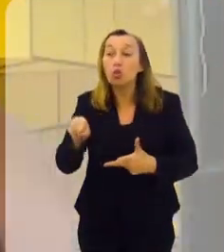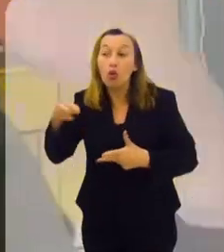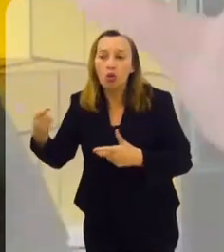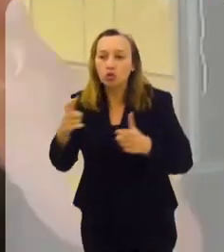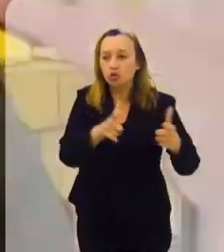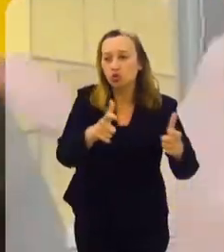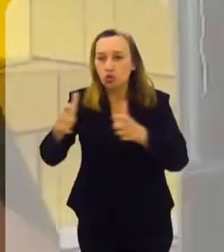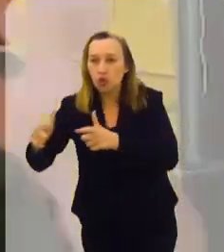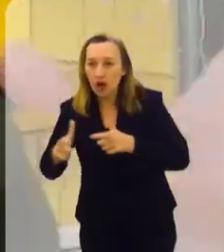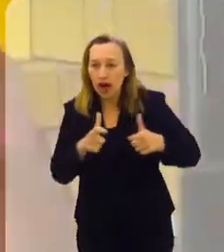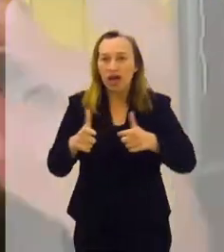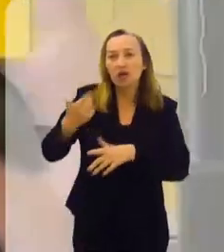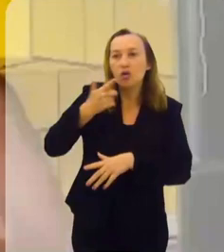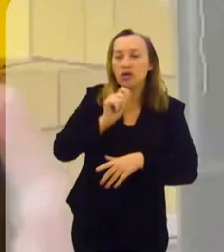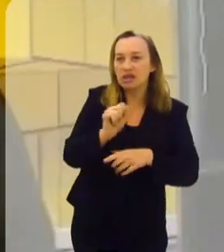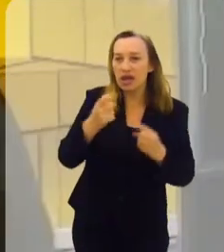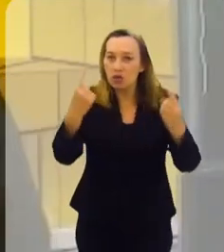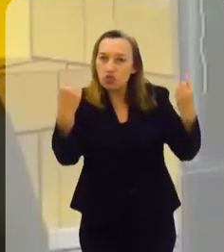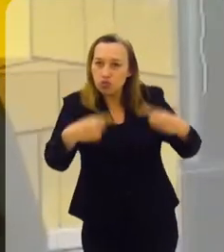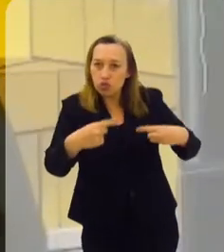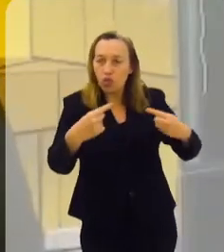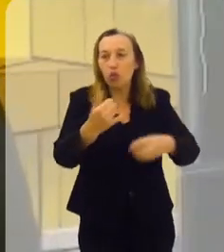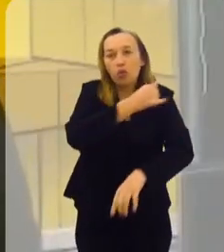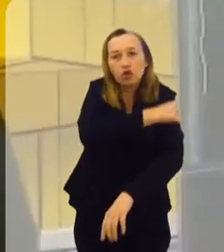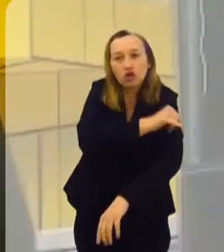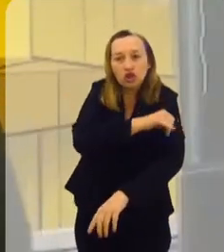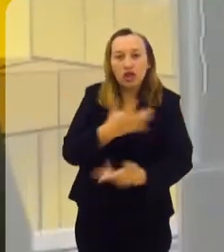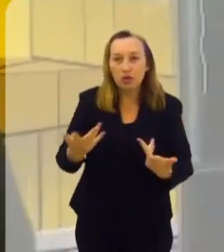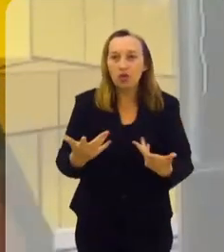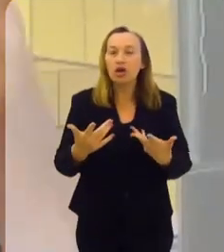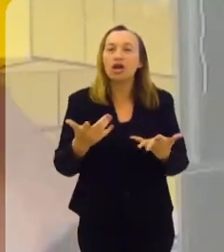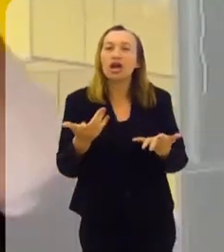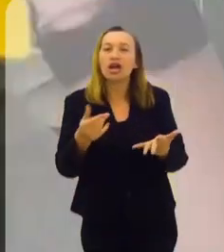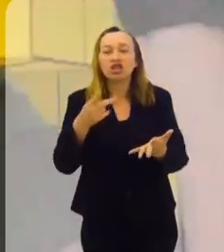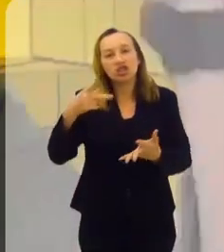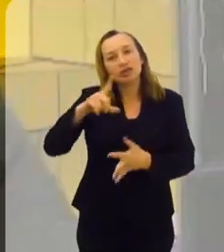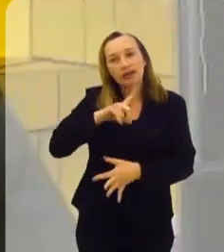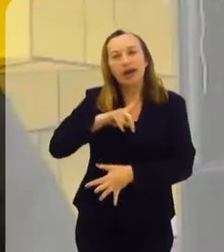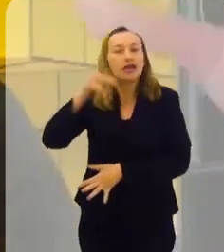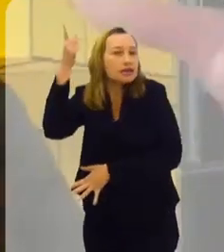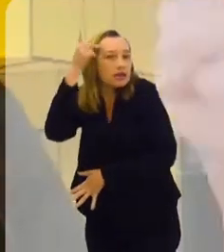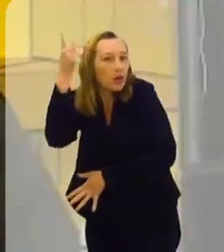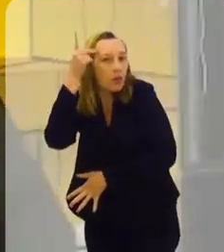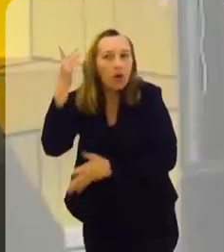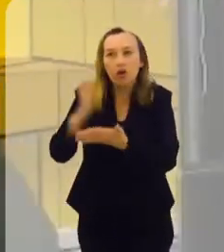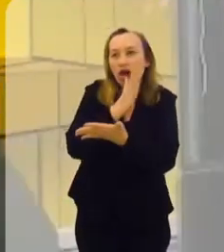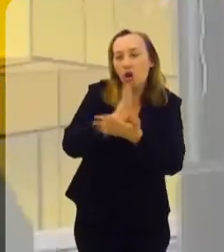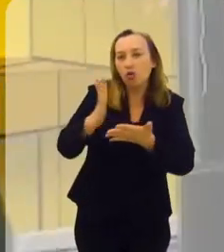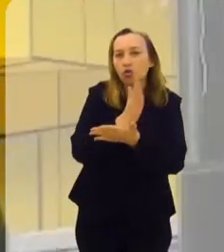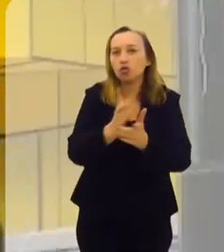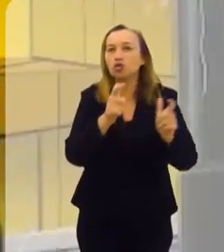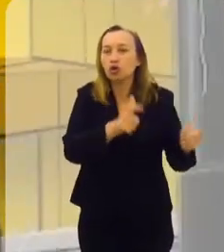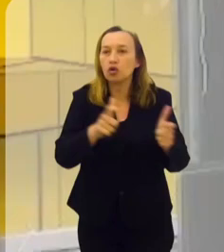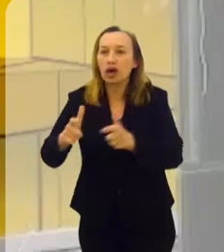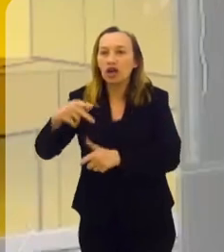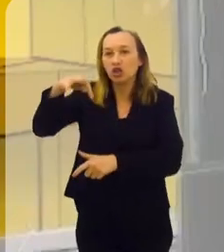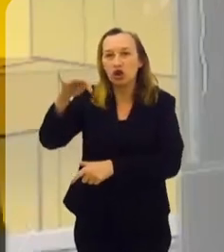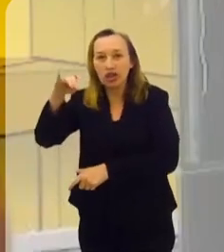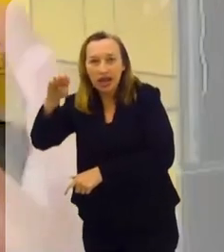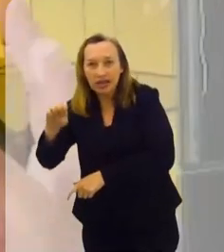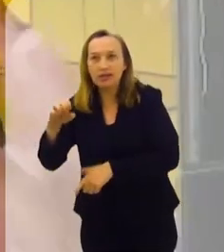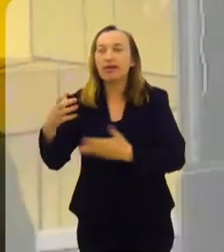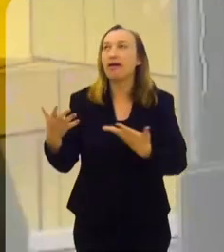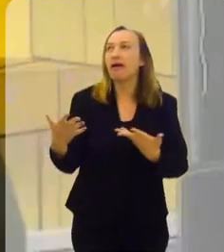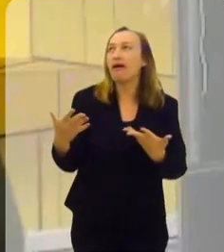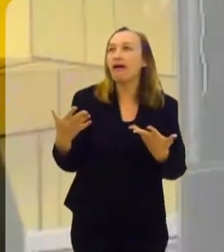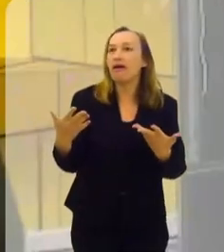infraestrutura em outros lugares que conseguem brigar, né, com o Rio de Janeiro. Por exemplo, a gente tem em São Paulo, em algumas regiões do